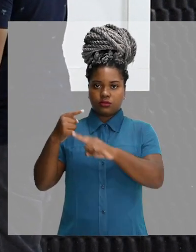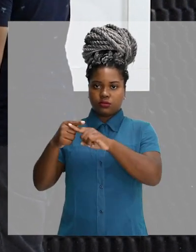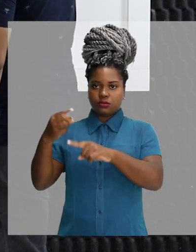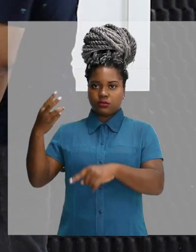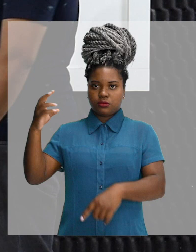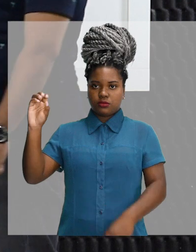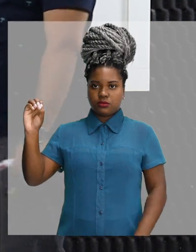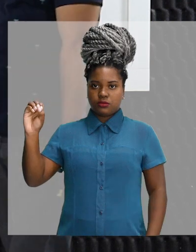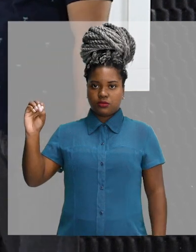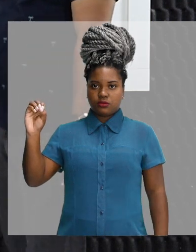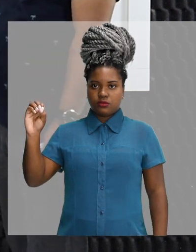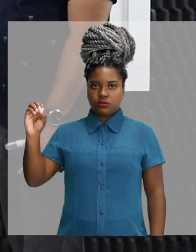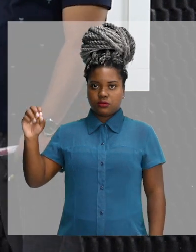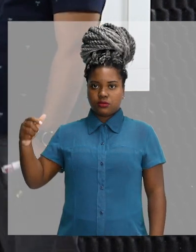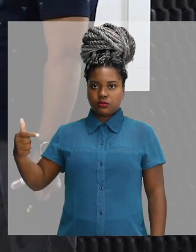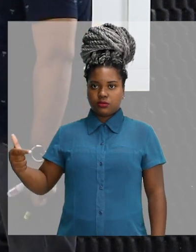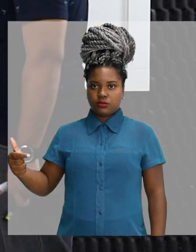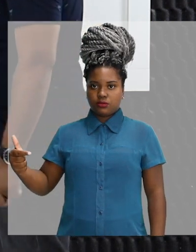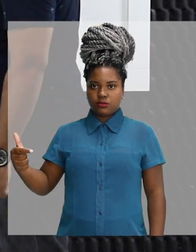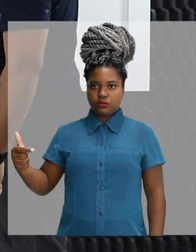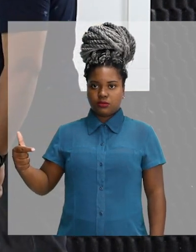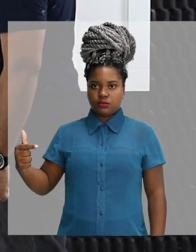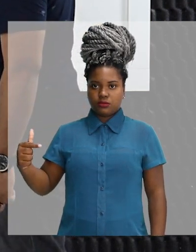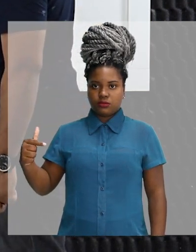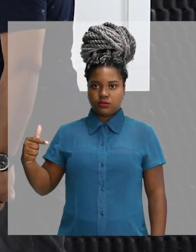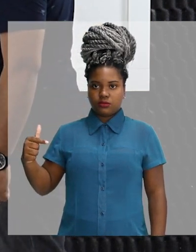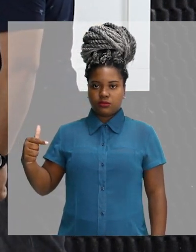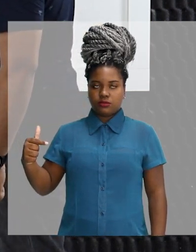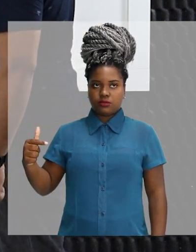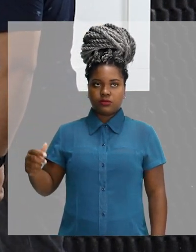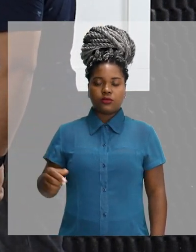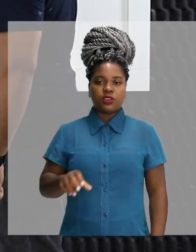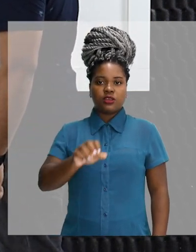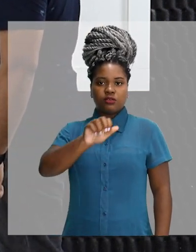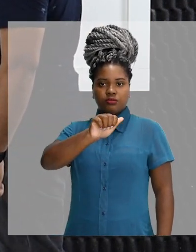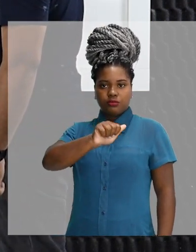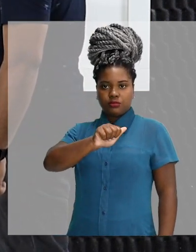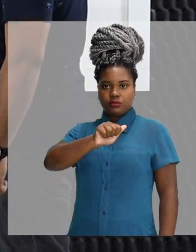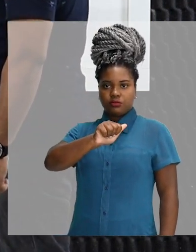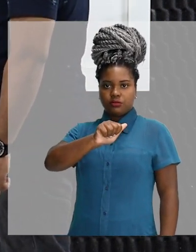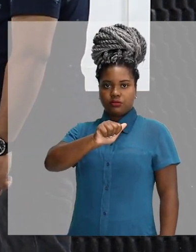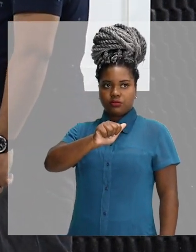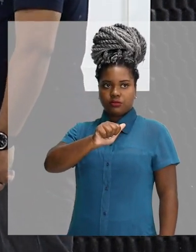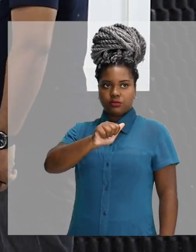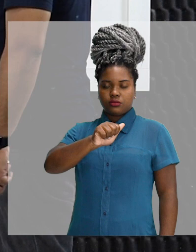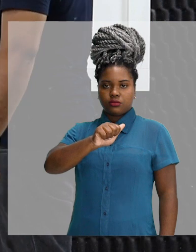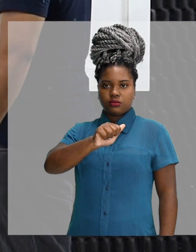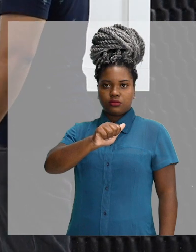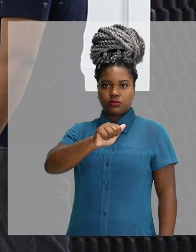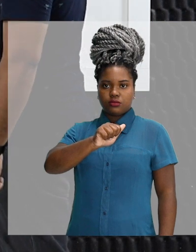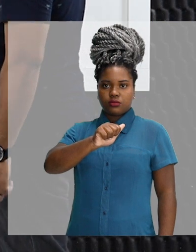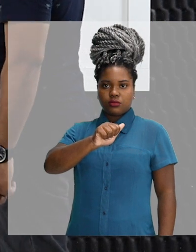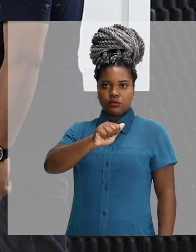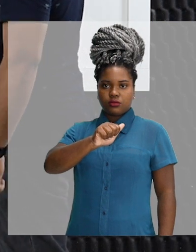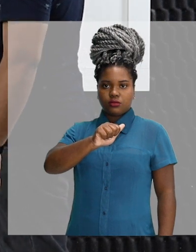30 sobre 2, não é isso? Então, a área vai ser igual